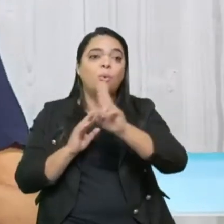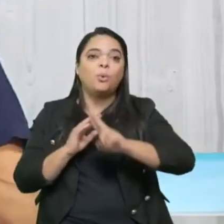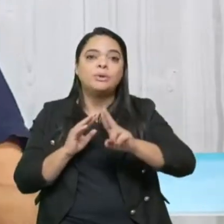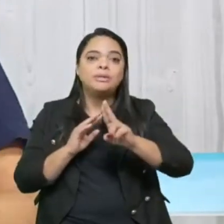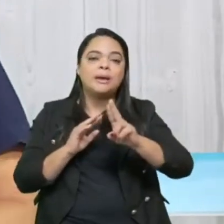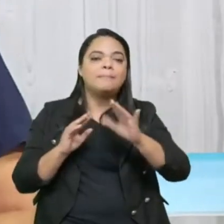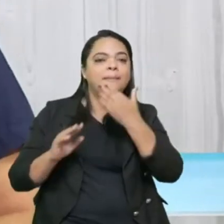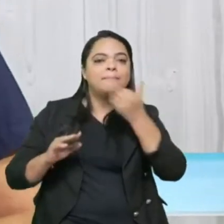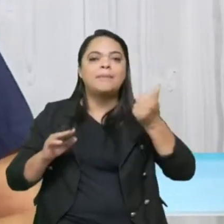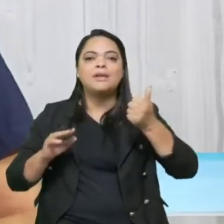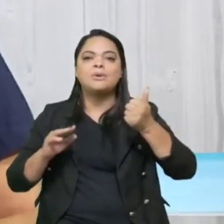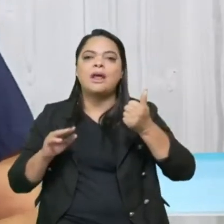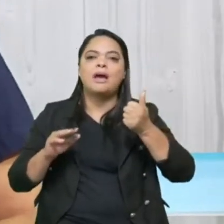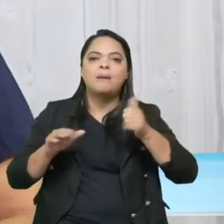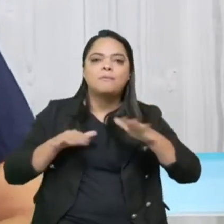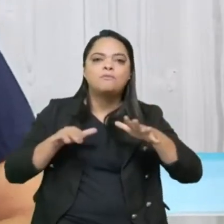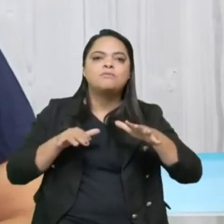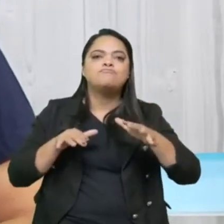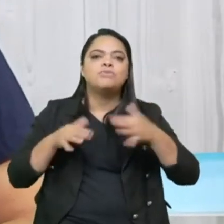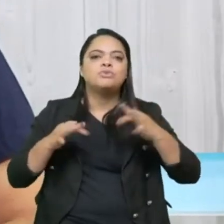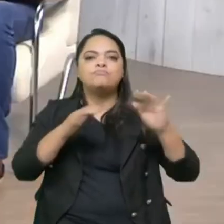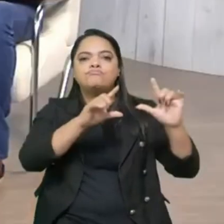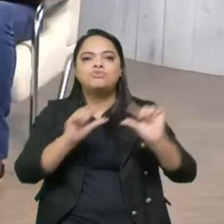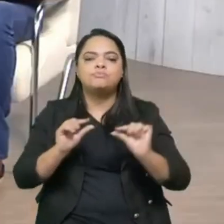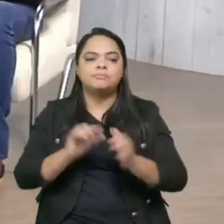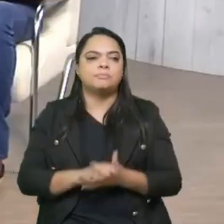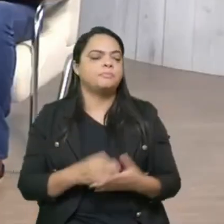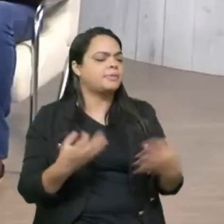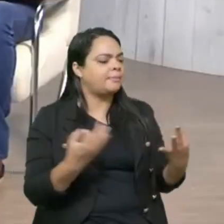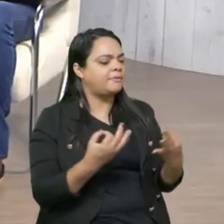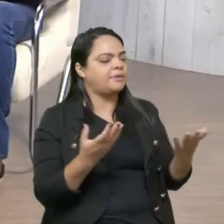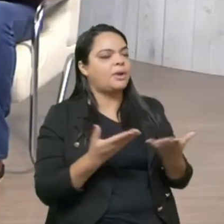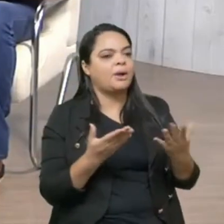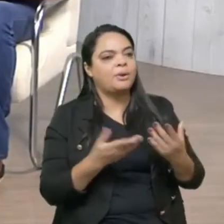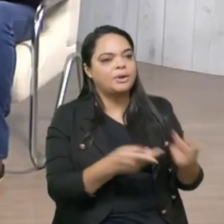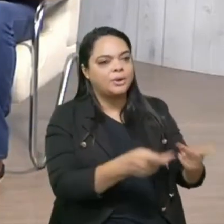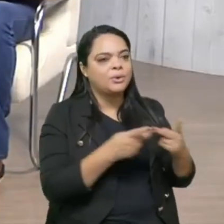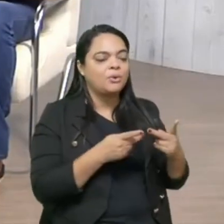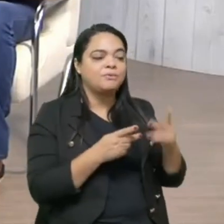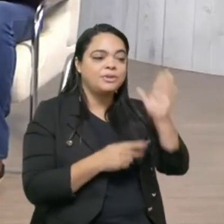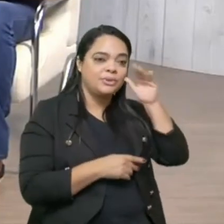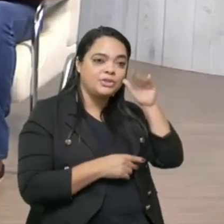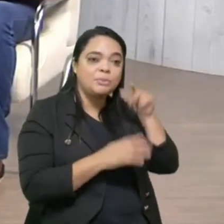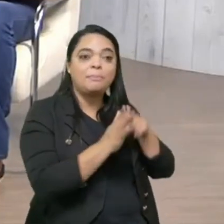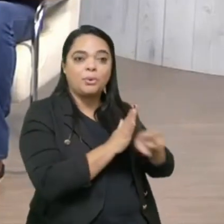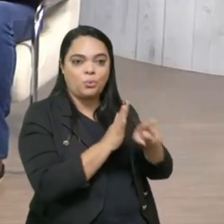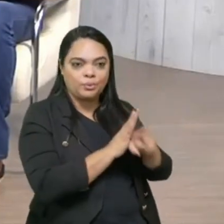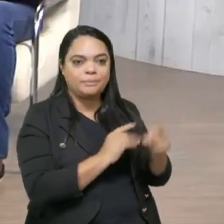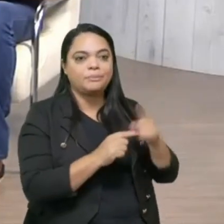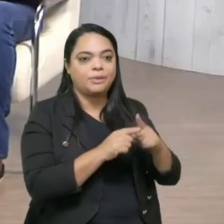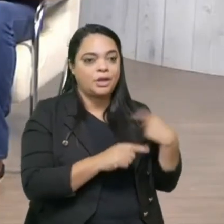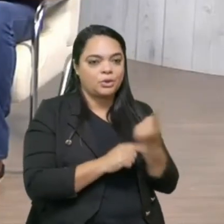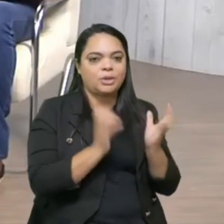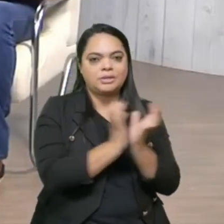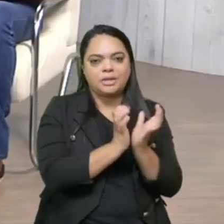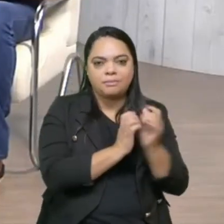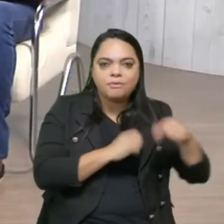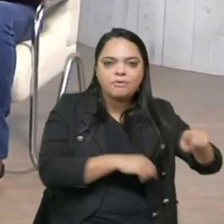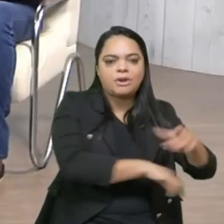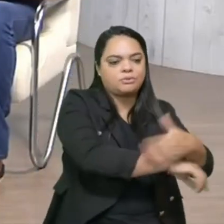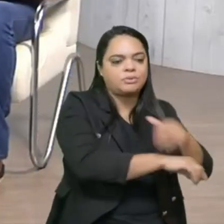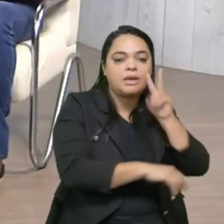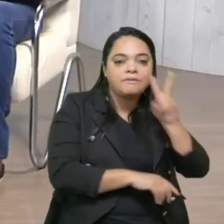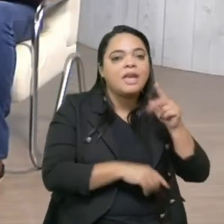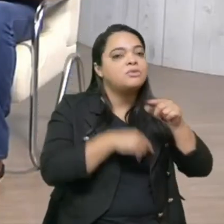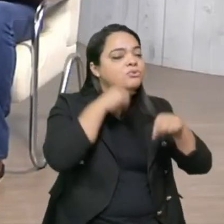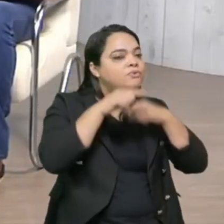melhorar mobilidades e diminuir dor nessas regiões. Perfeito, Flávio. Agora eu te convido a assistir uma dúvida, porque nossa equipe foi às ruas conferir as